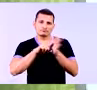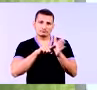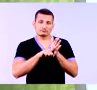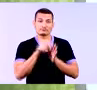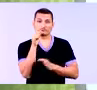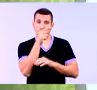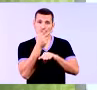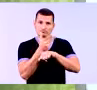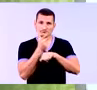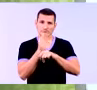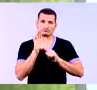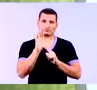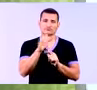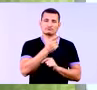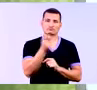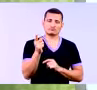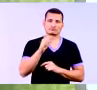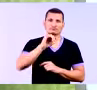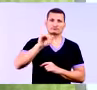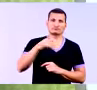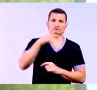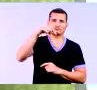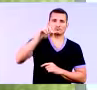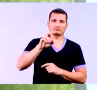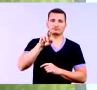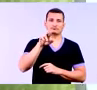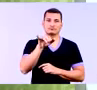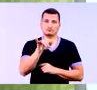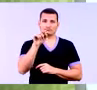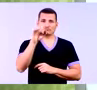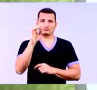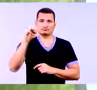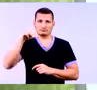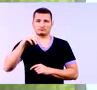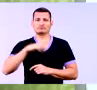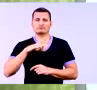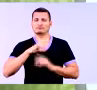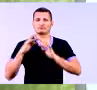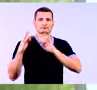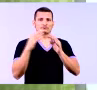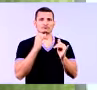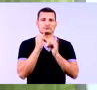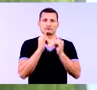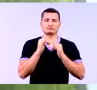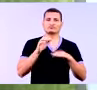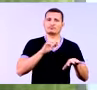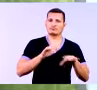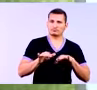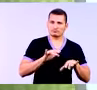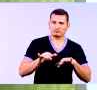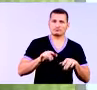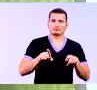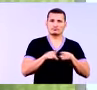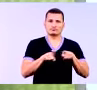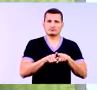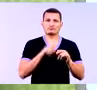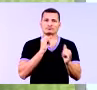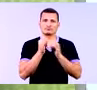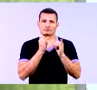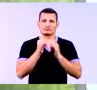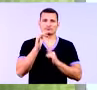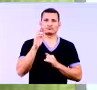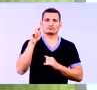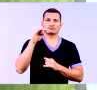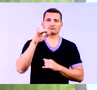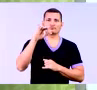vídeo foi mostrado a vocês que o jQuery.com contém todas as informações, tanto de programação quanto informações